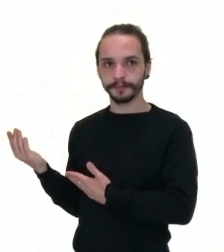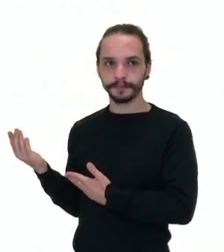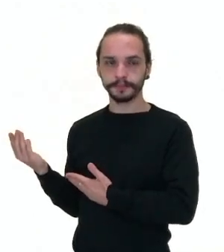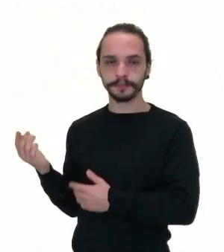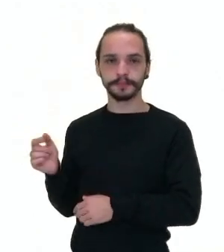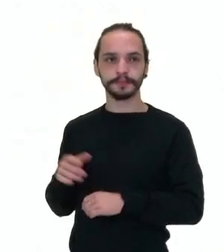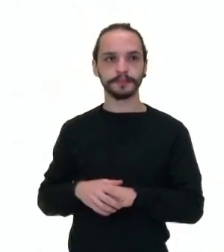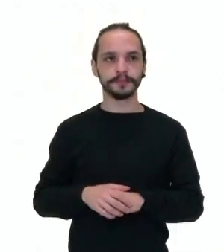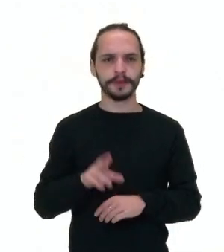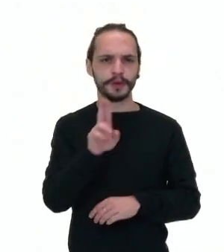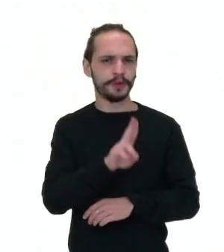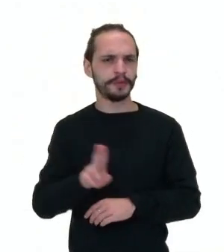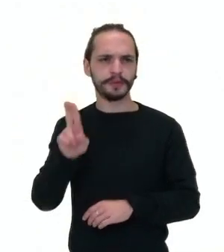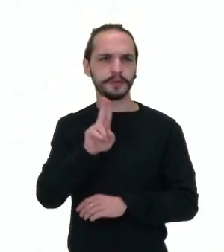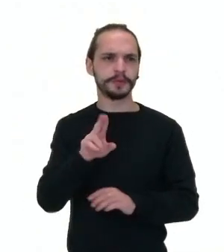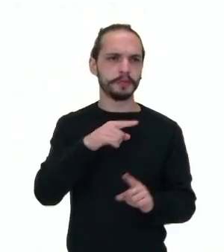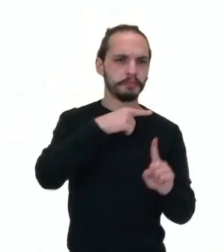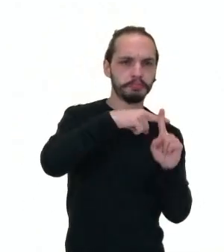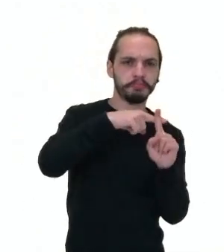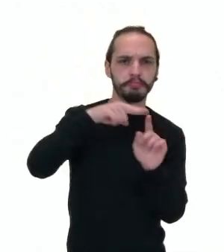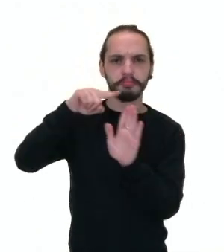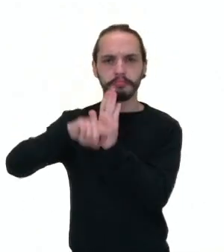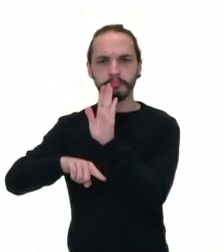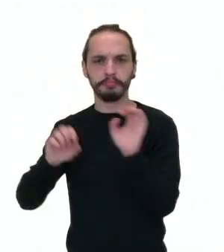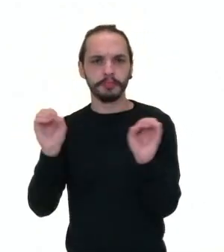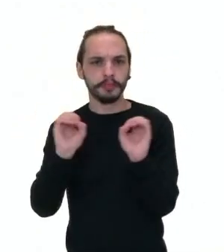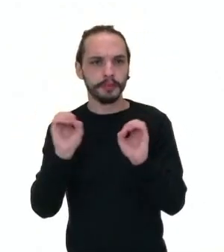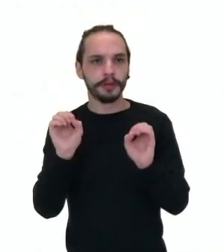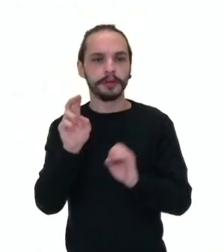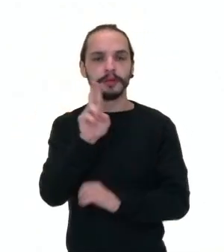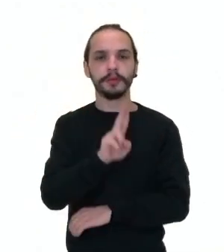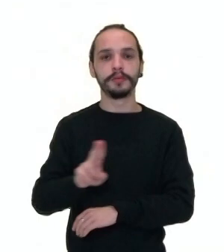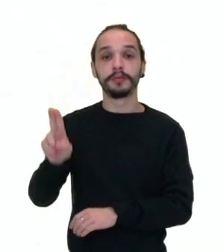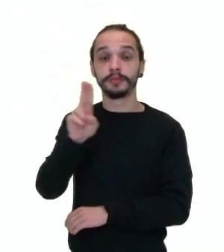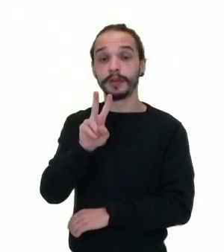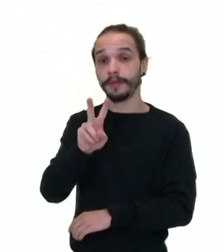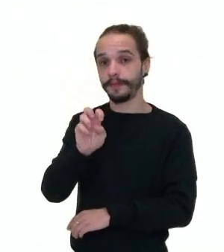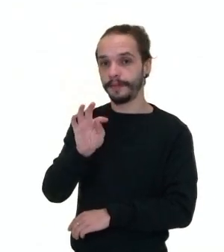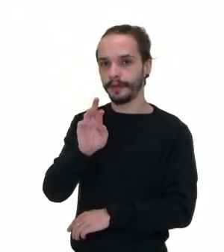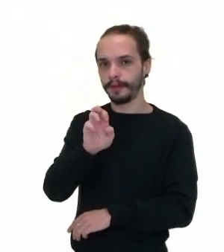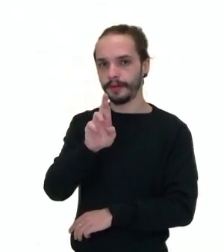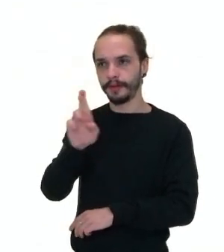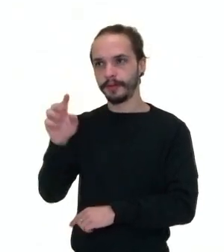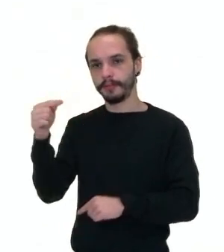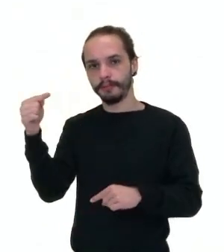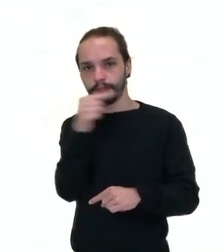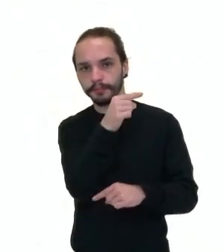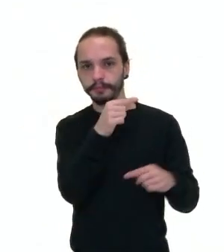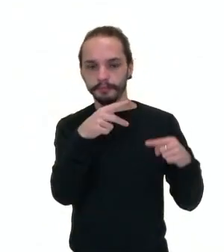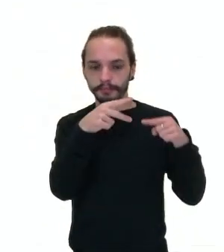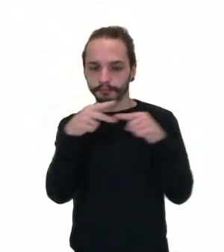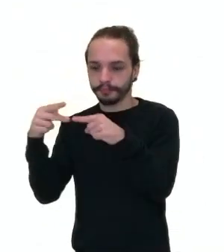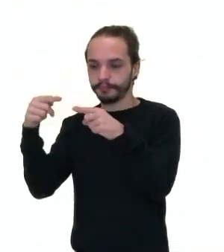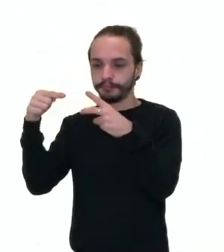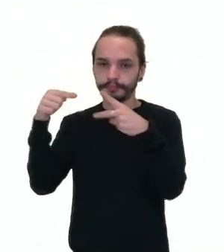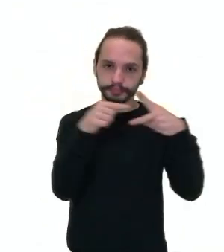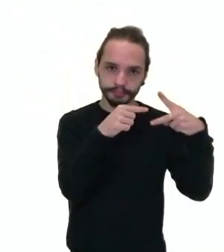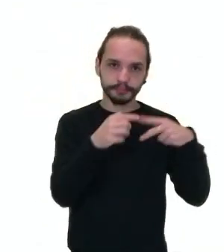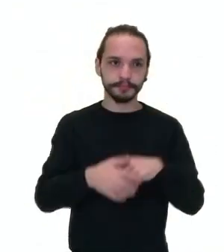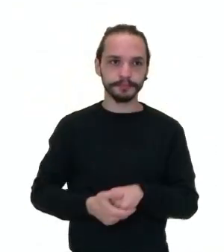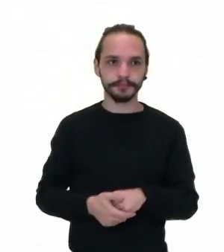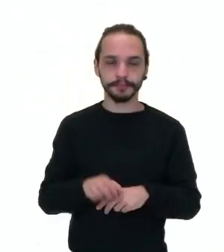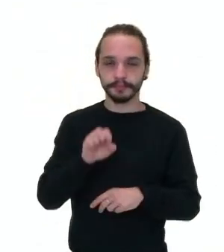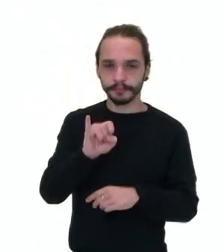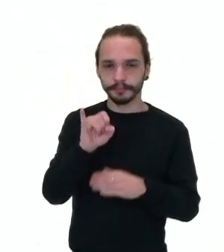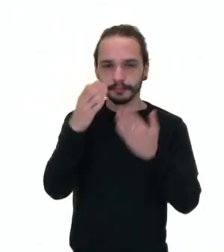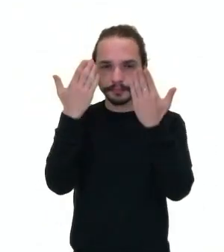não estou dizendo negativo, positivo, nada disso, porque aqui eu estou trabalhando com vetor. Mas se você for analisar, né, a